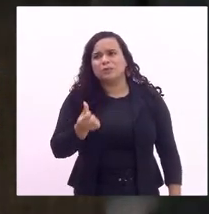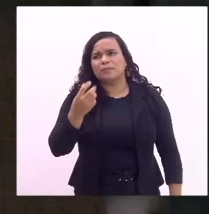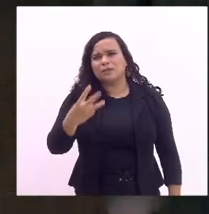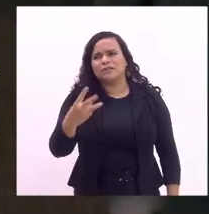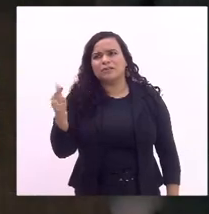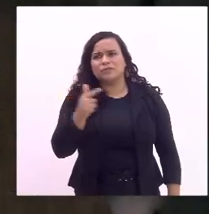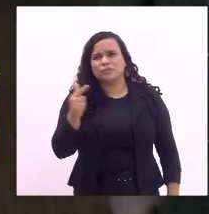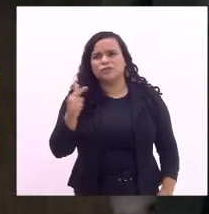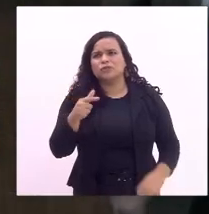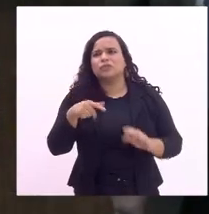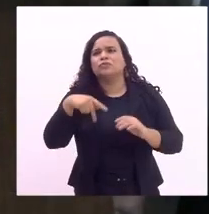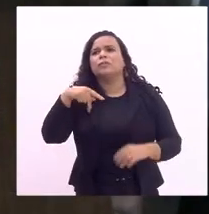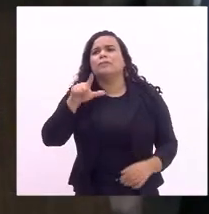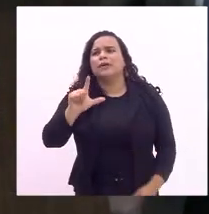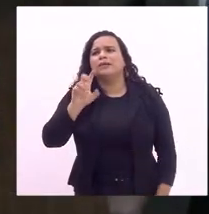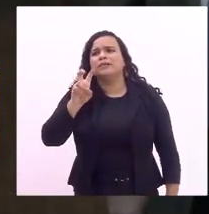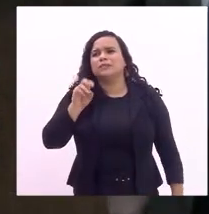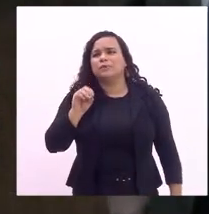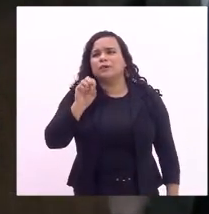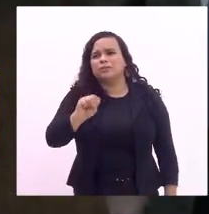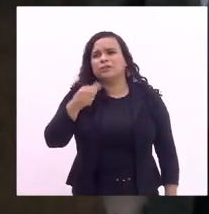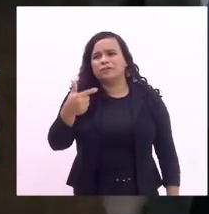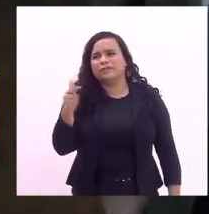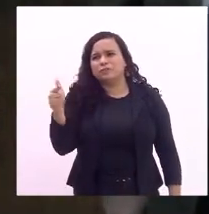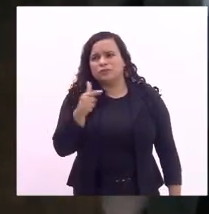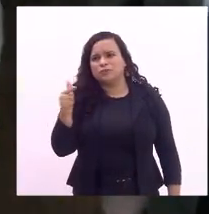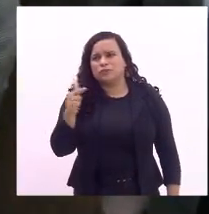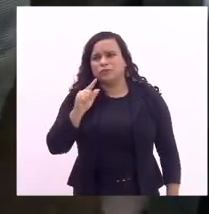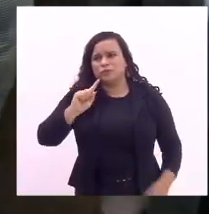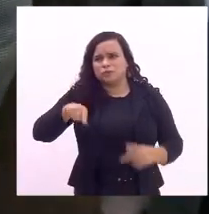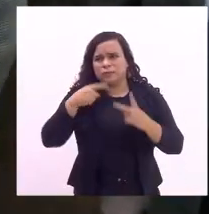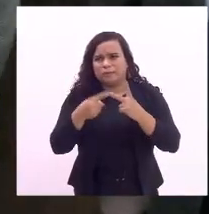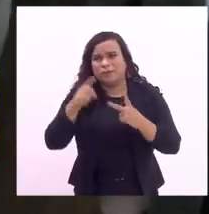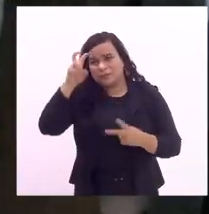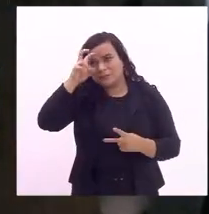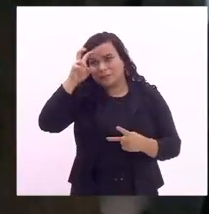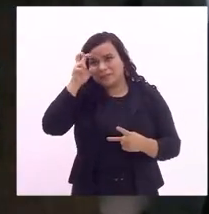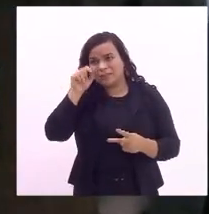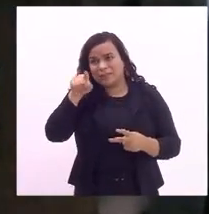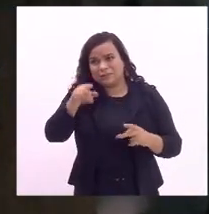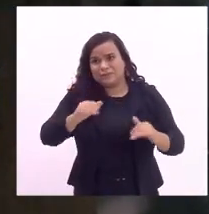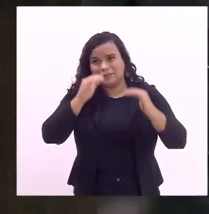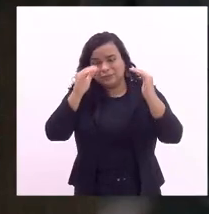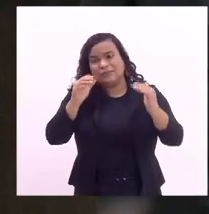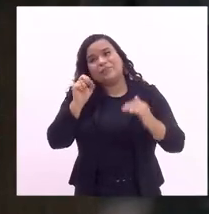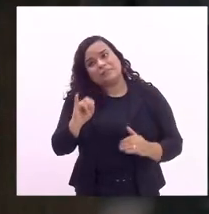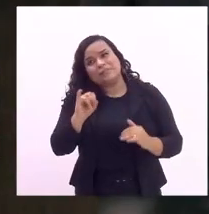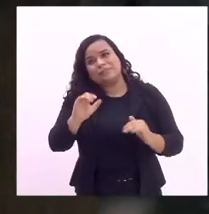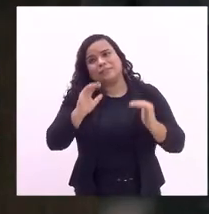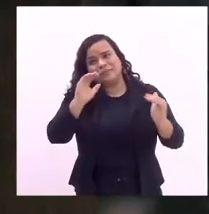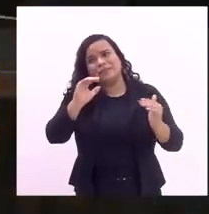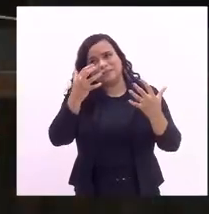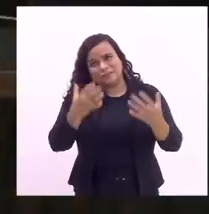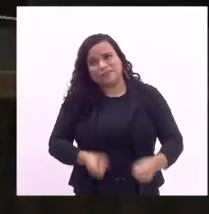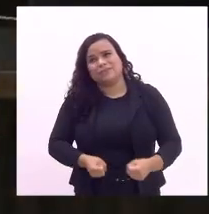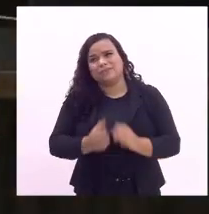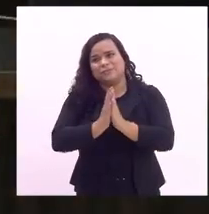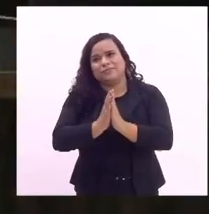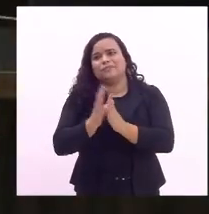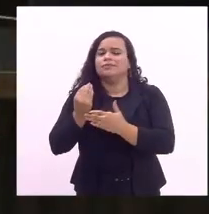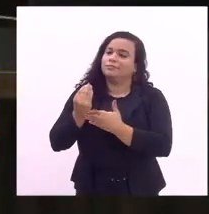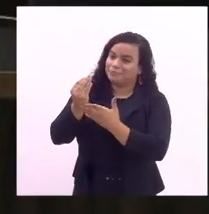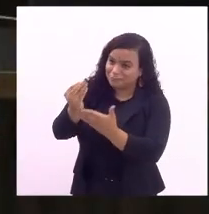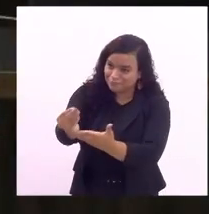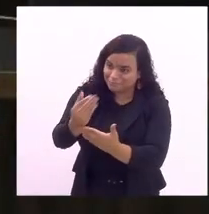o PL 5082-22 para a próxima quinta-feira, se Vossa Excelência me permitir, por favor. Deferido o pedido de